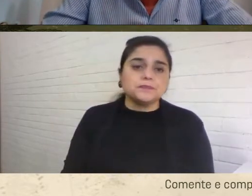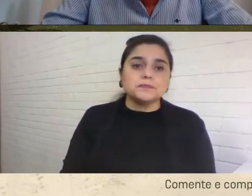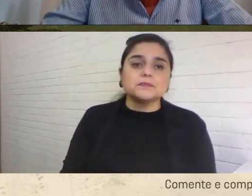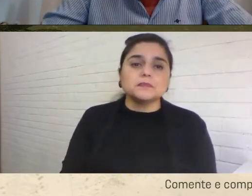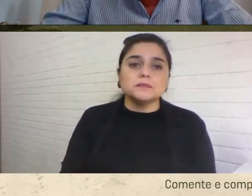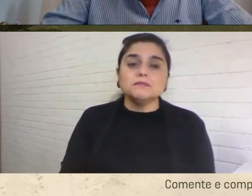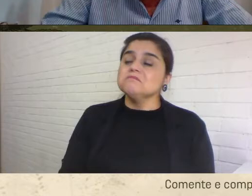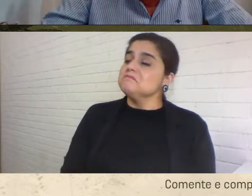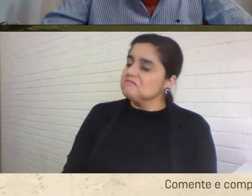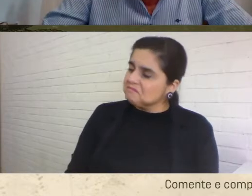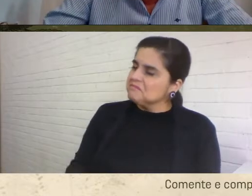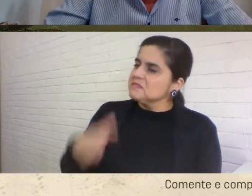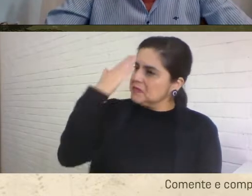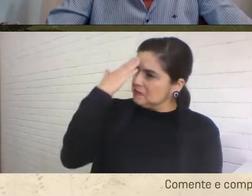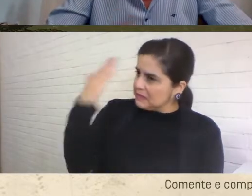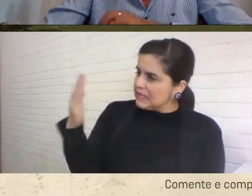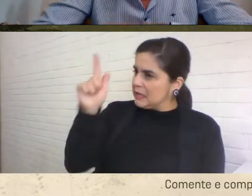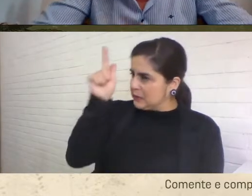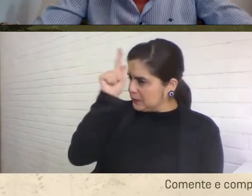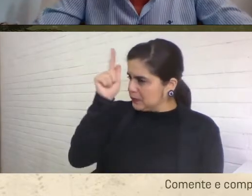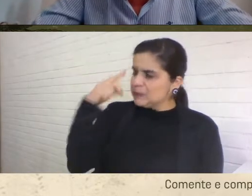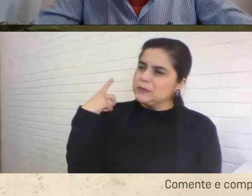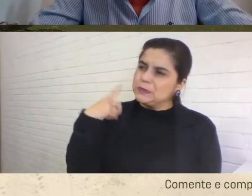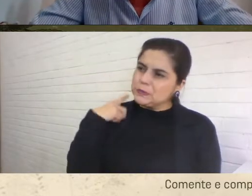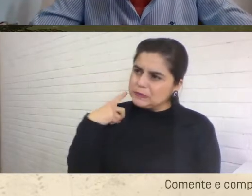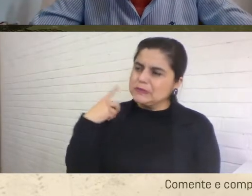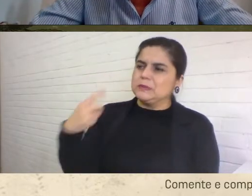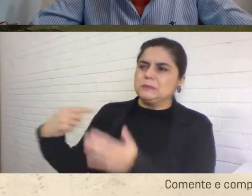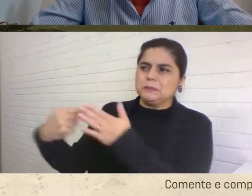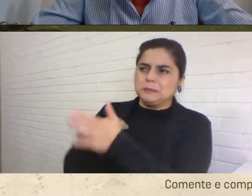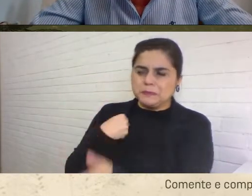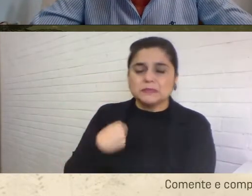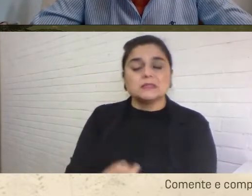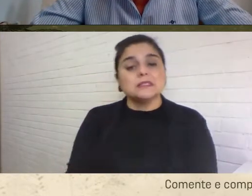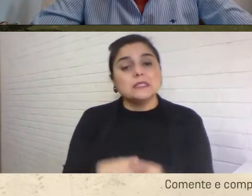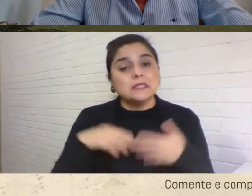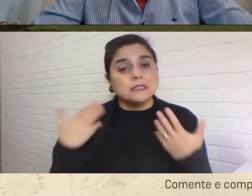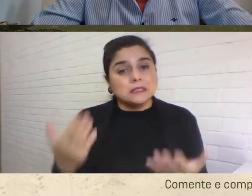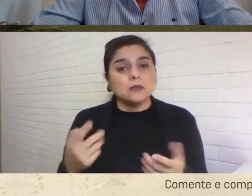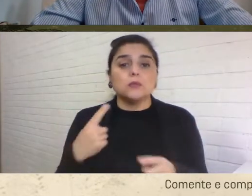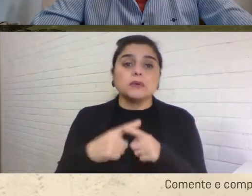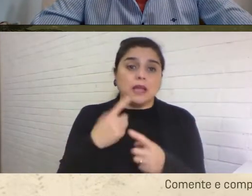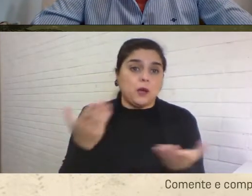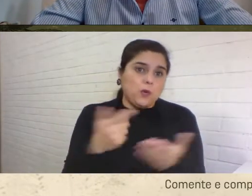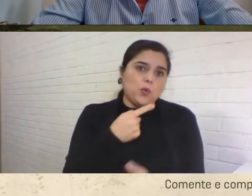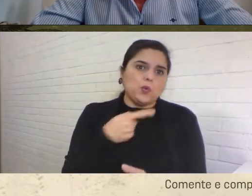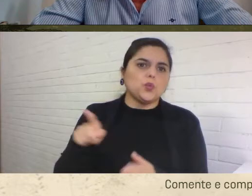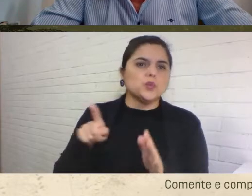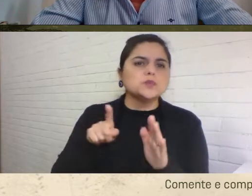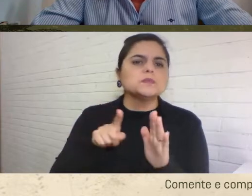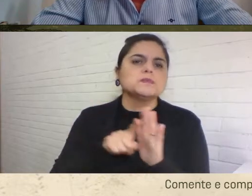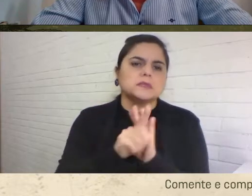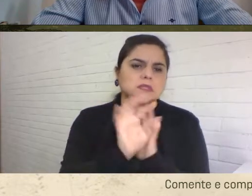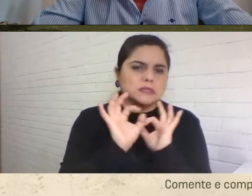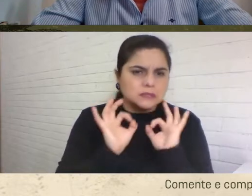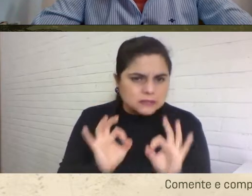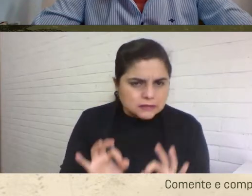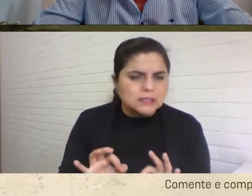Muito obrigado, deputado Goura. Começando pela última questão, nós